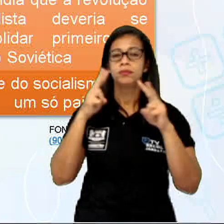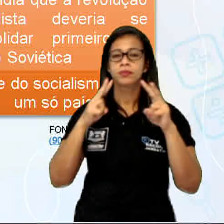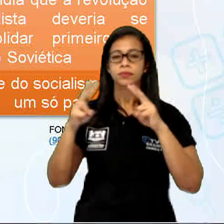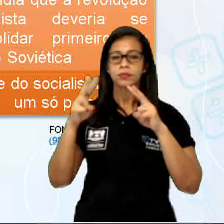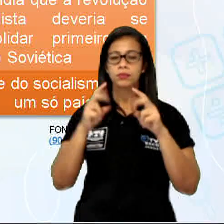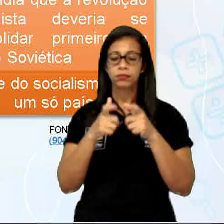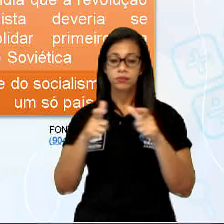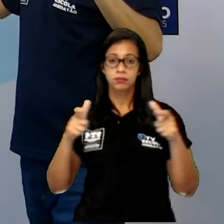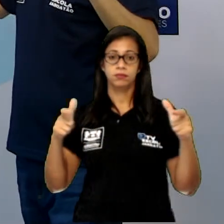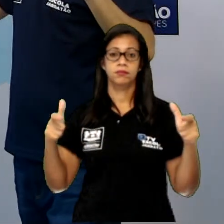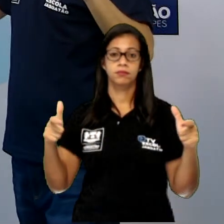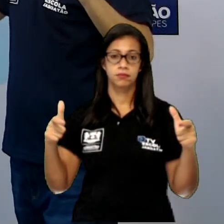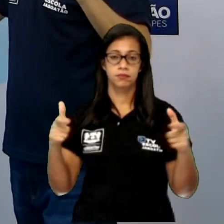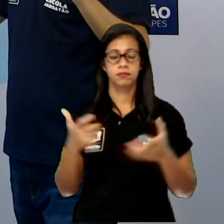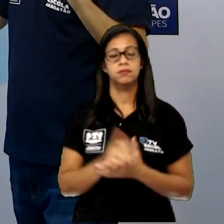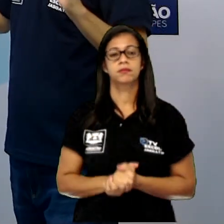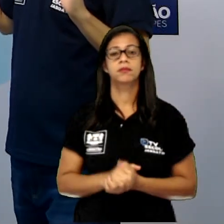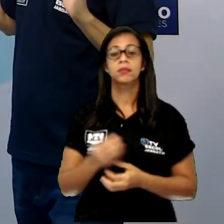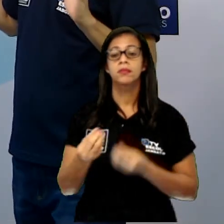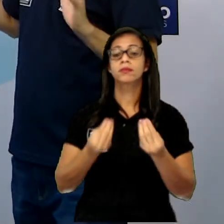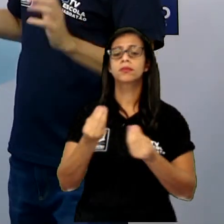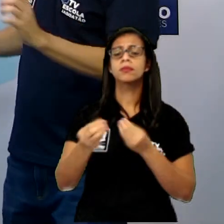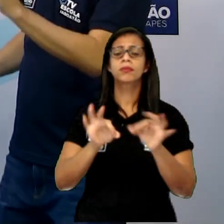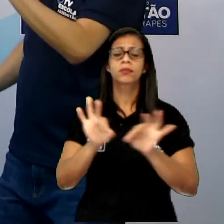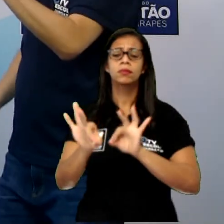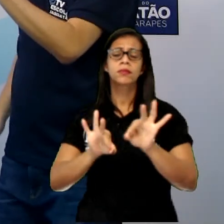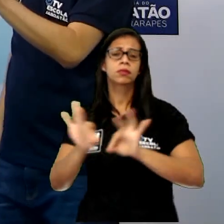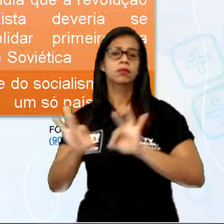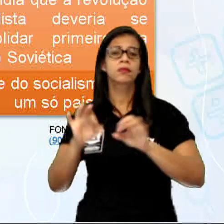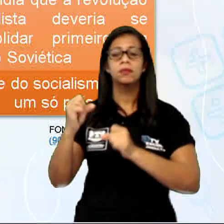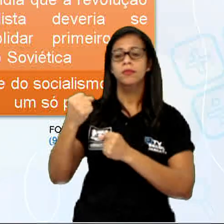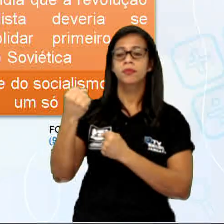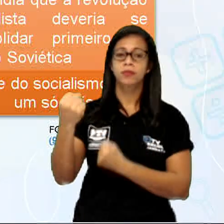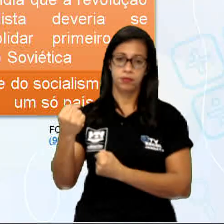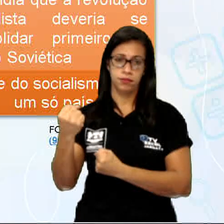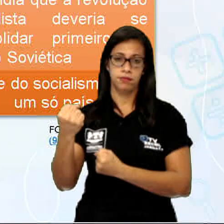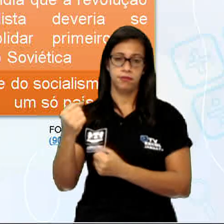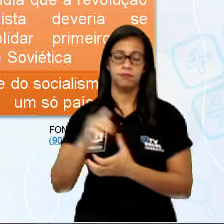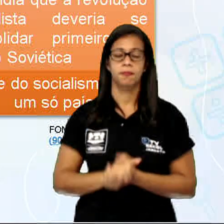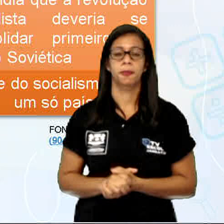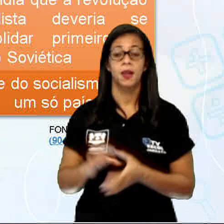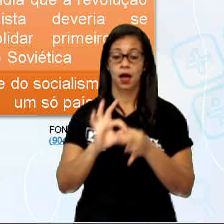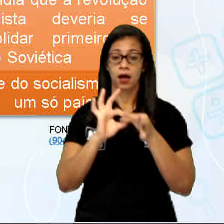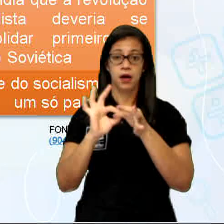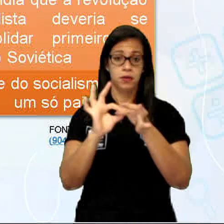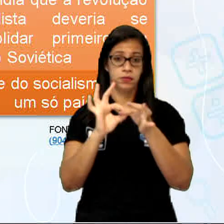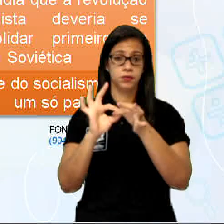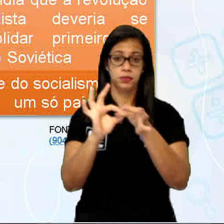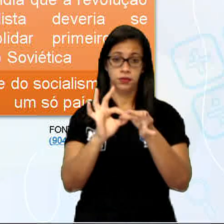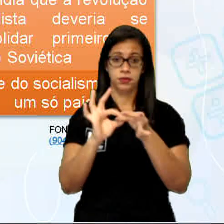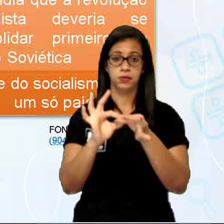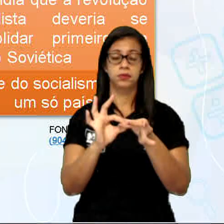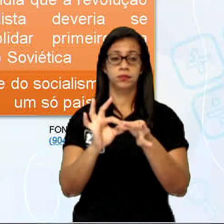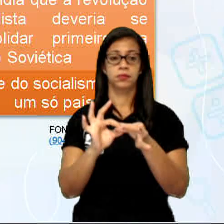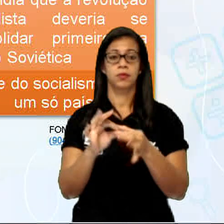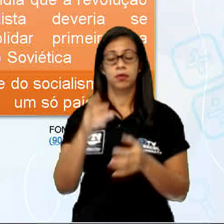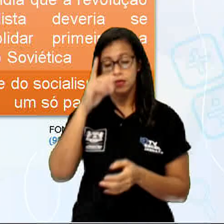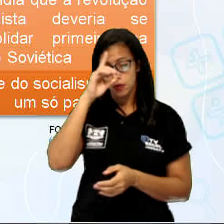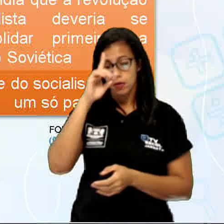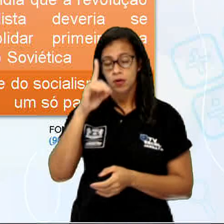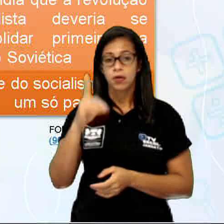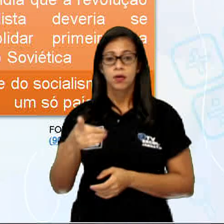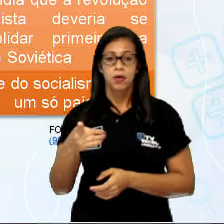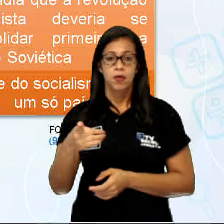Soviética. Como é que se vai dar então a organização do poder? A União Soviética passou a ser controlada por membros comunistas das